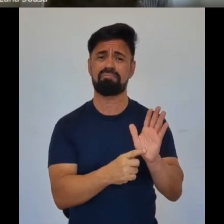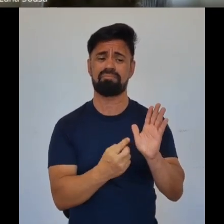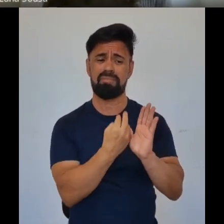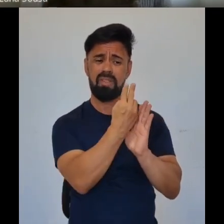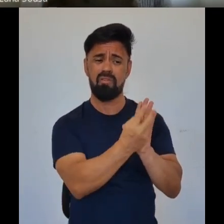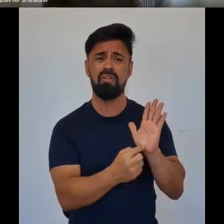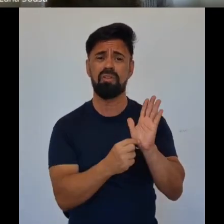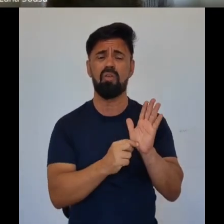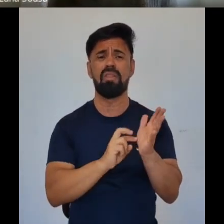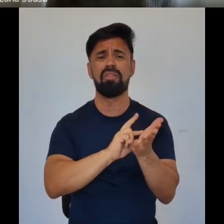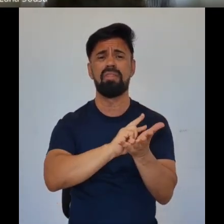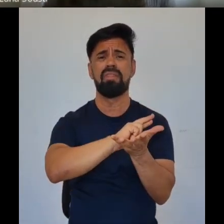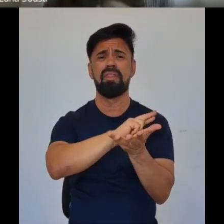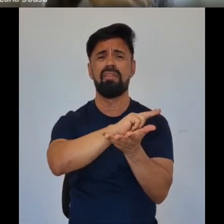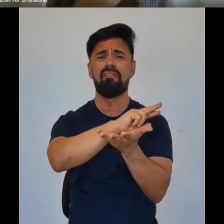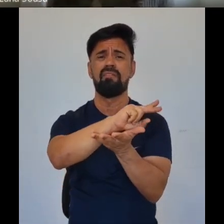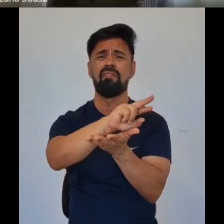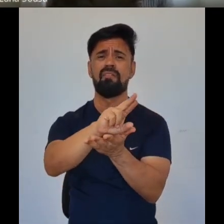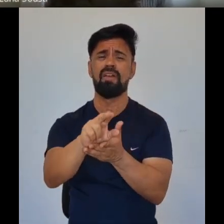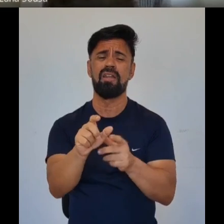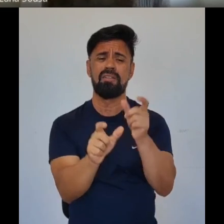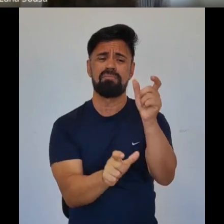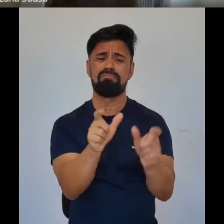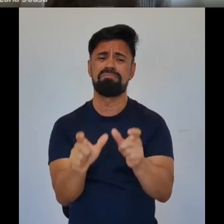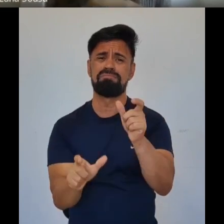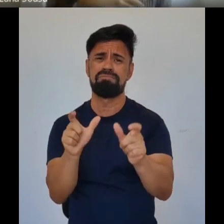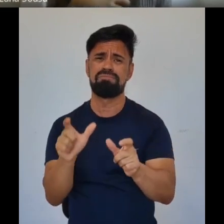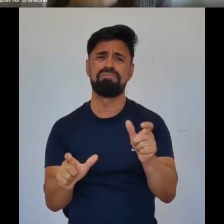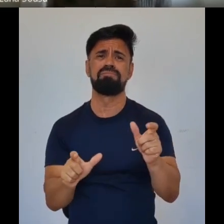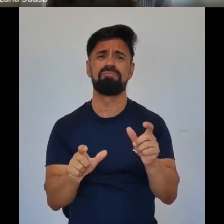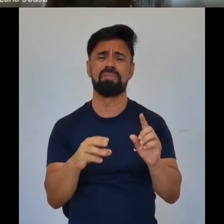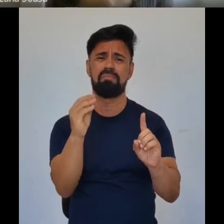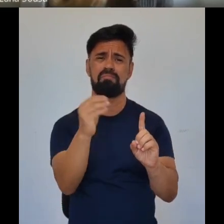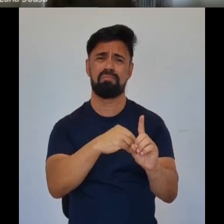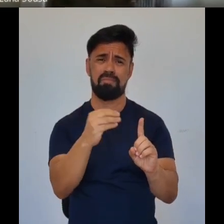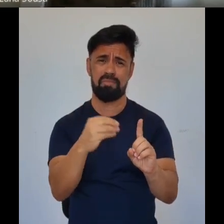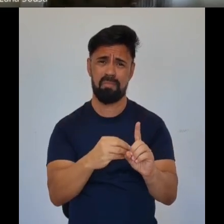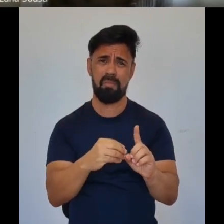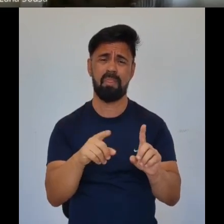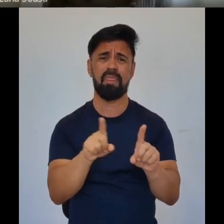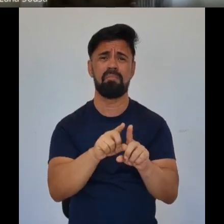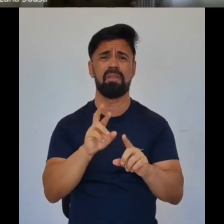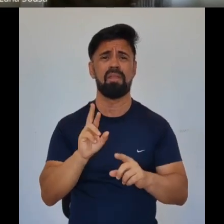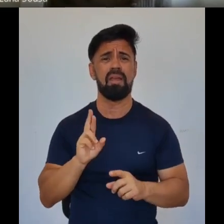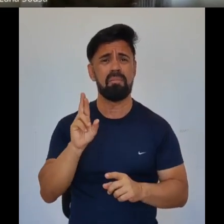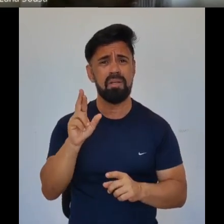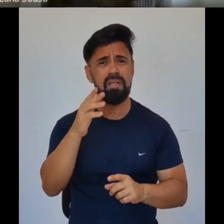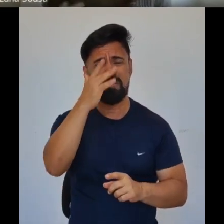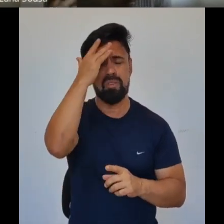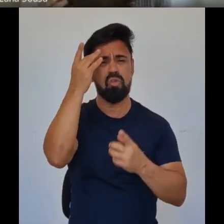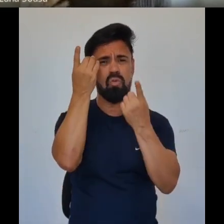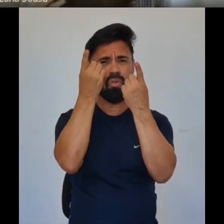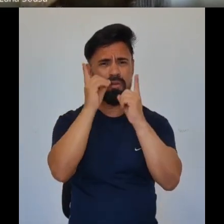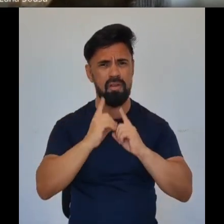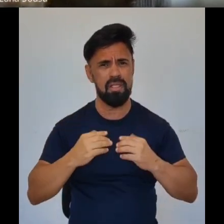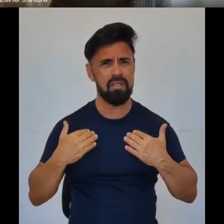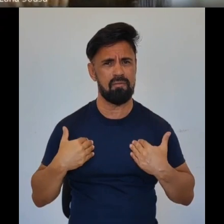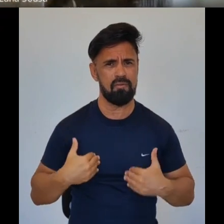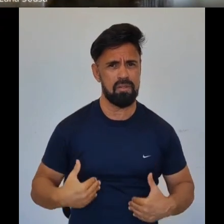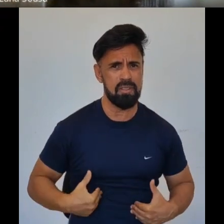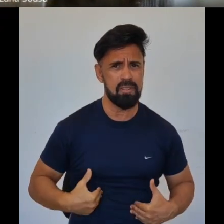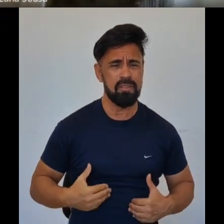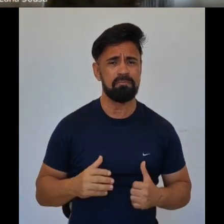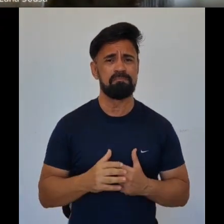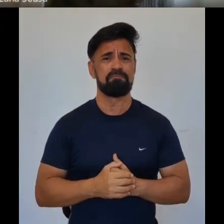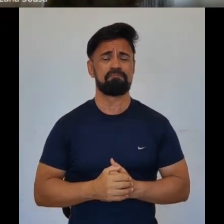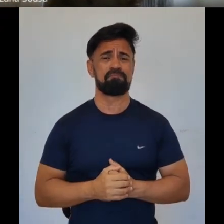uma figura que representa diferentes populações com diferentes riscos e vulnerabilidades em saúde. Temos representadas pessoas